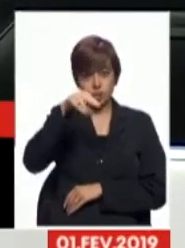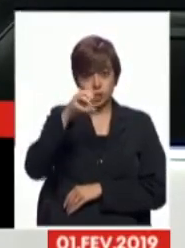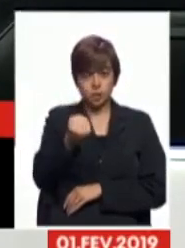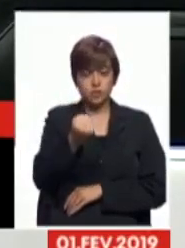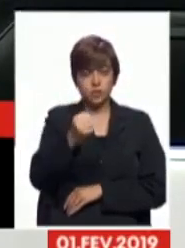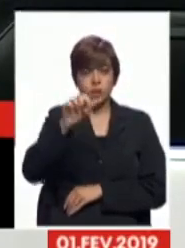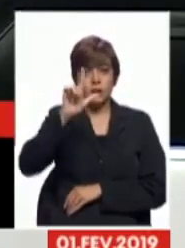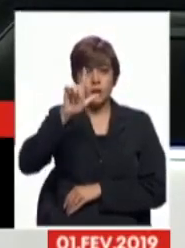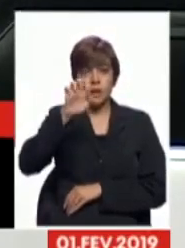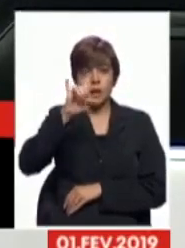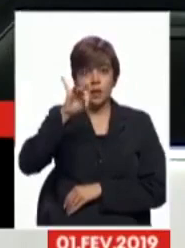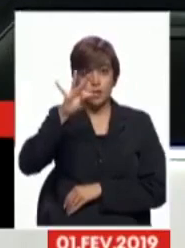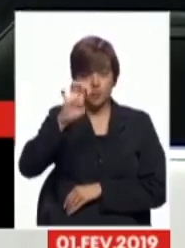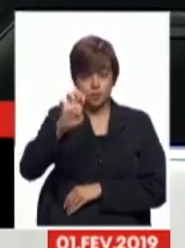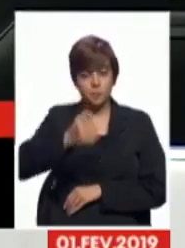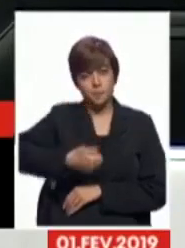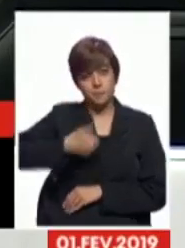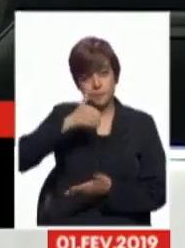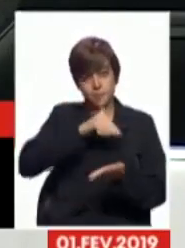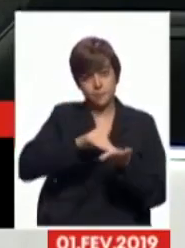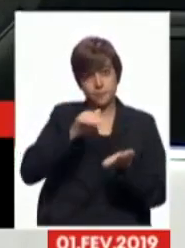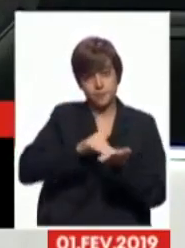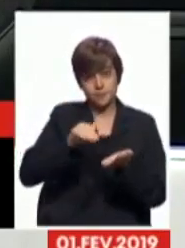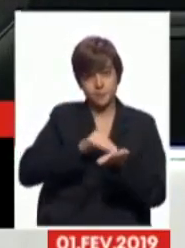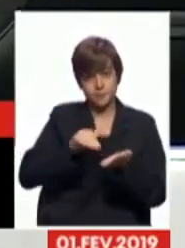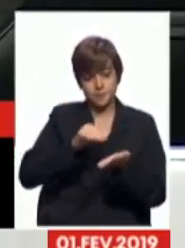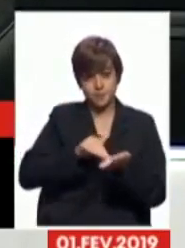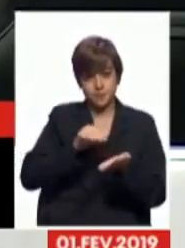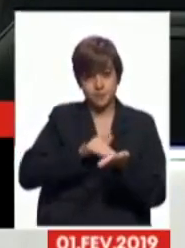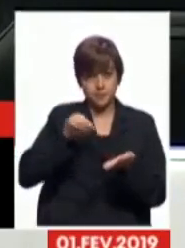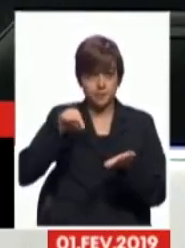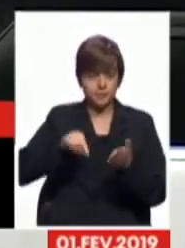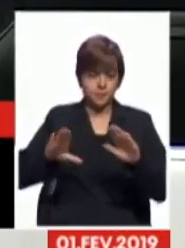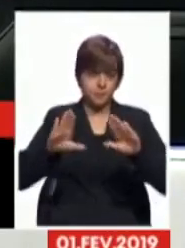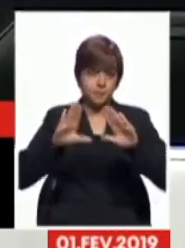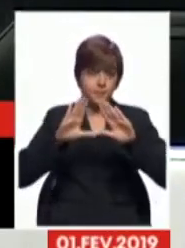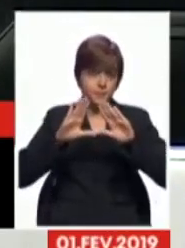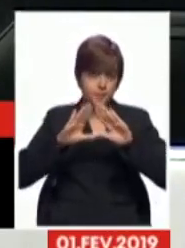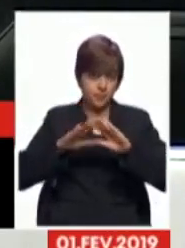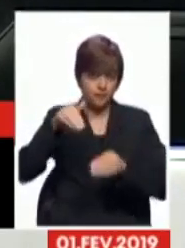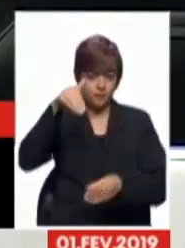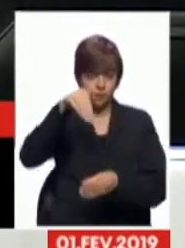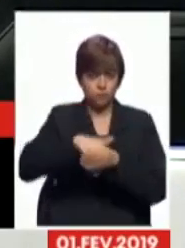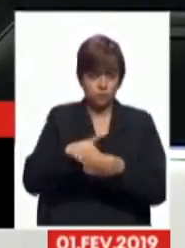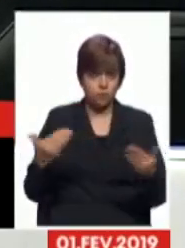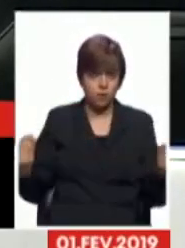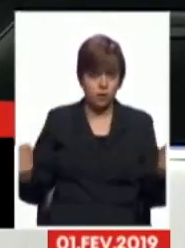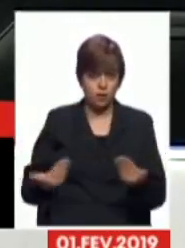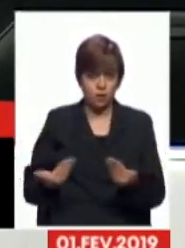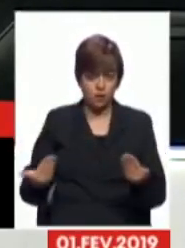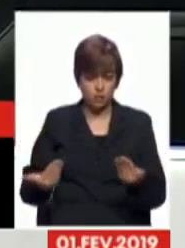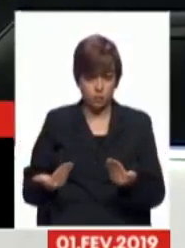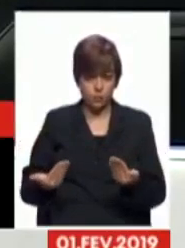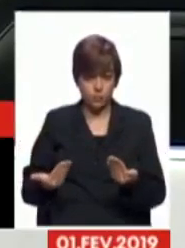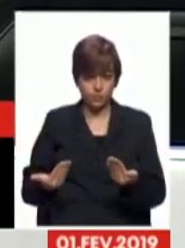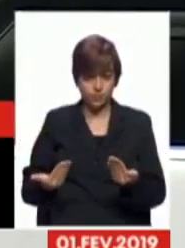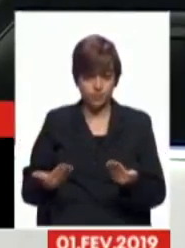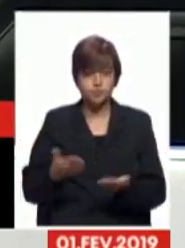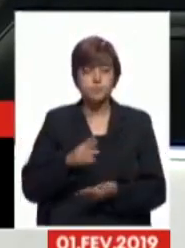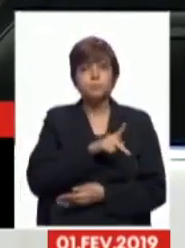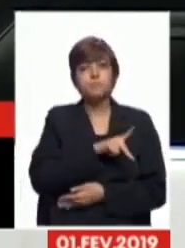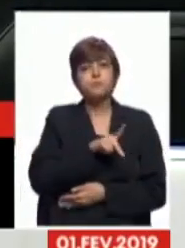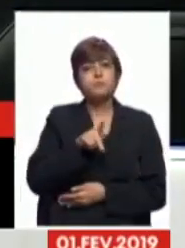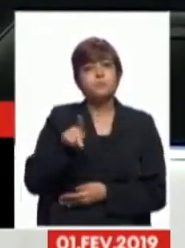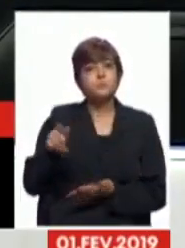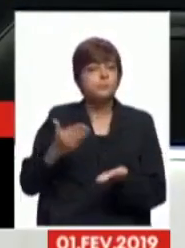ao cargo de primeiro secretário da Assembleia Legislativa, à votação. A presidência vai dar início